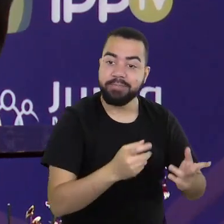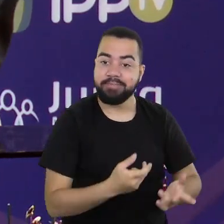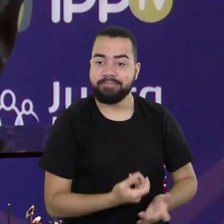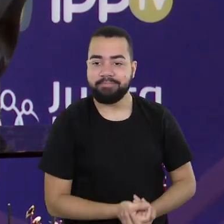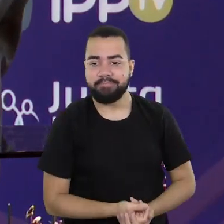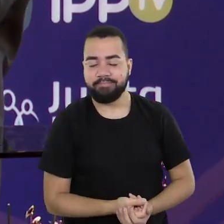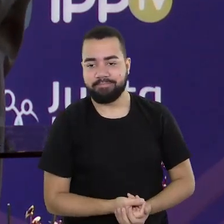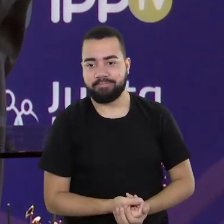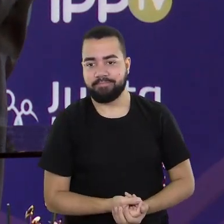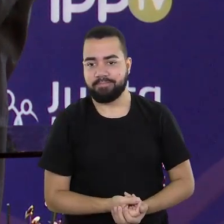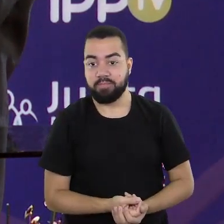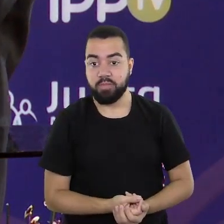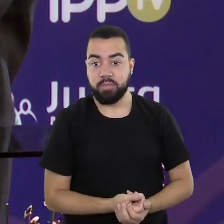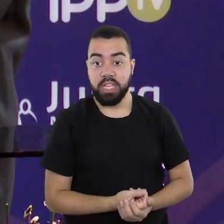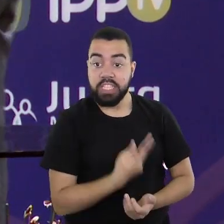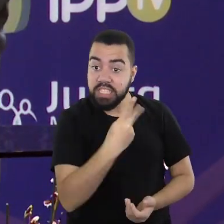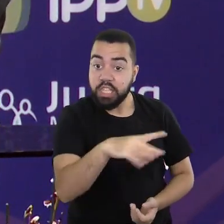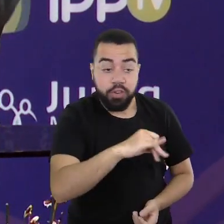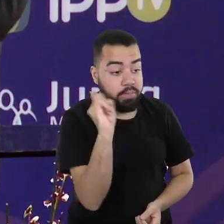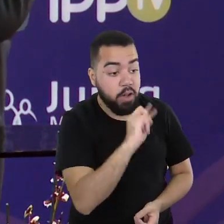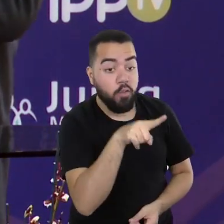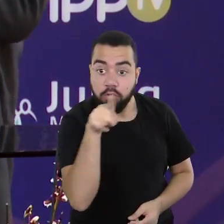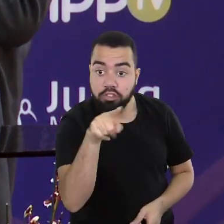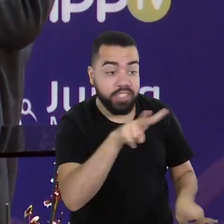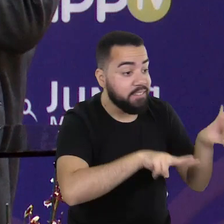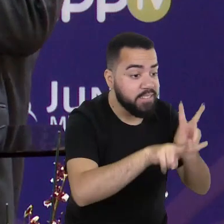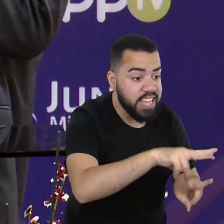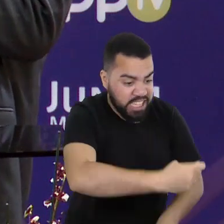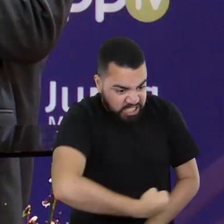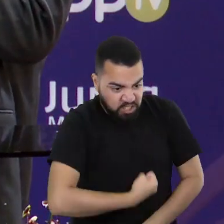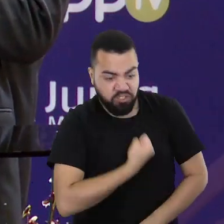próximo? Com amor ao necessitado?